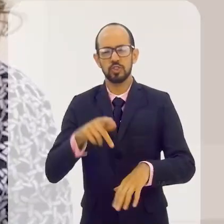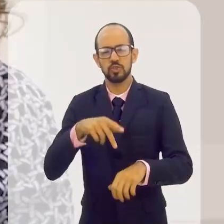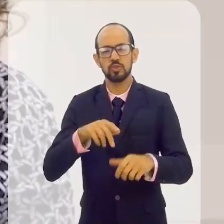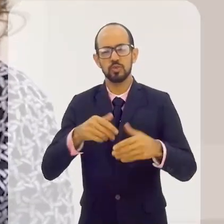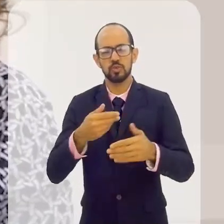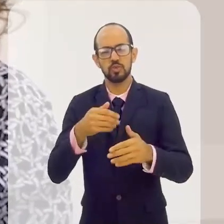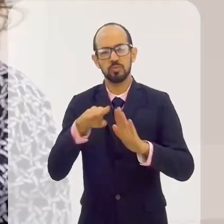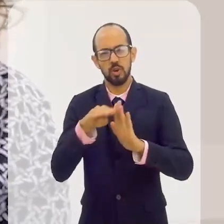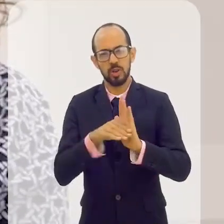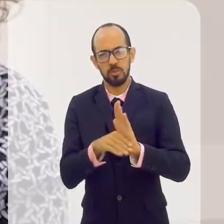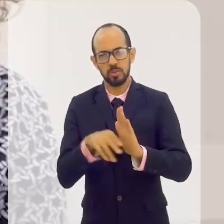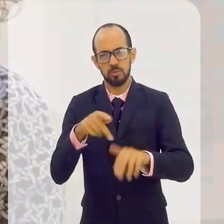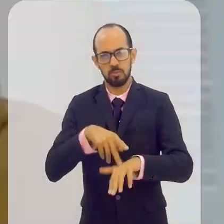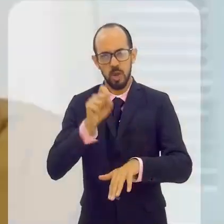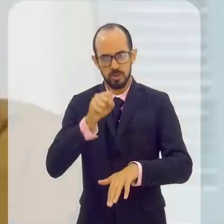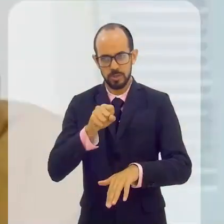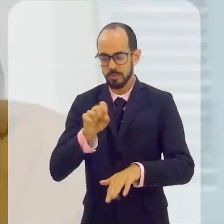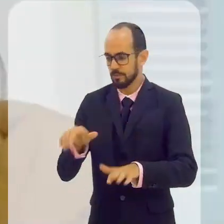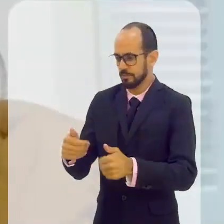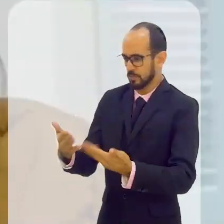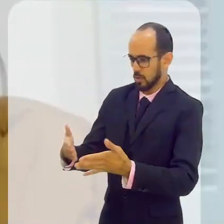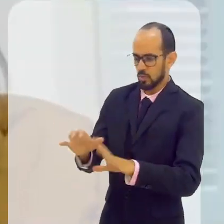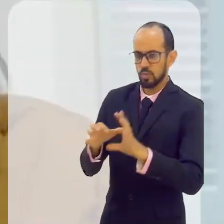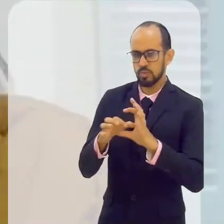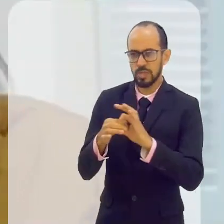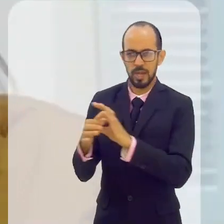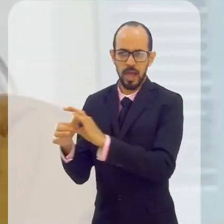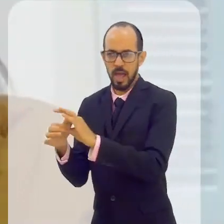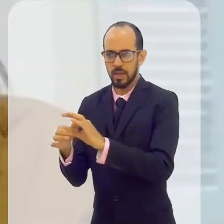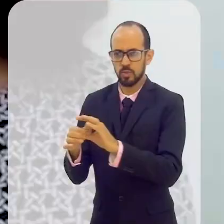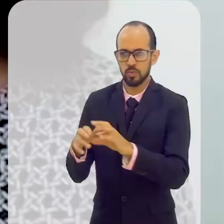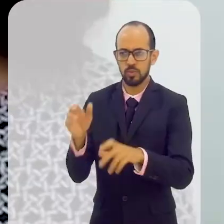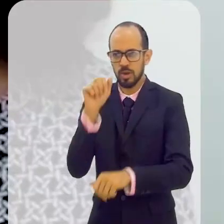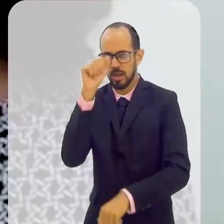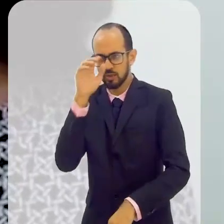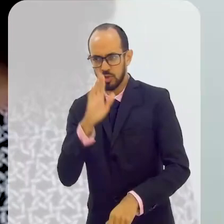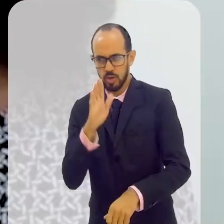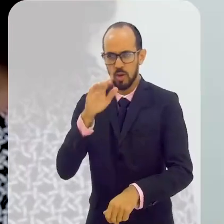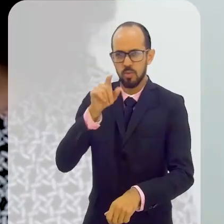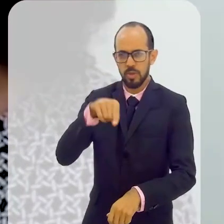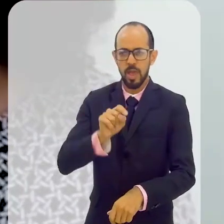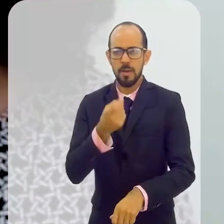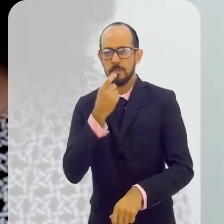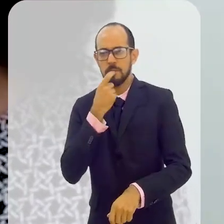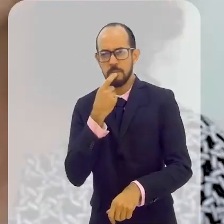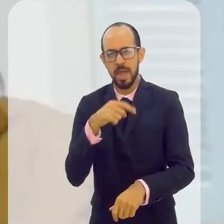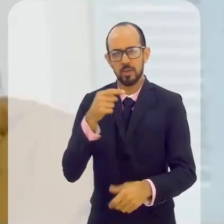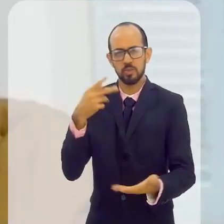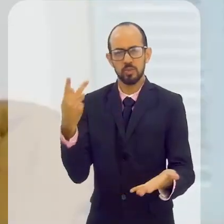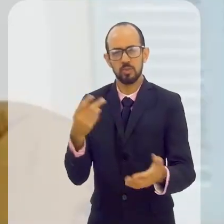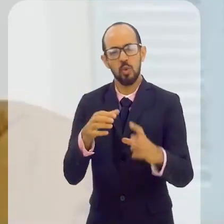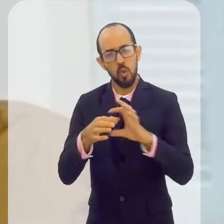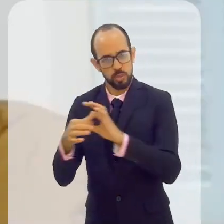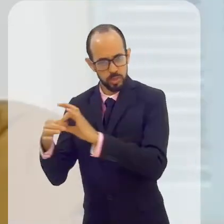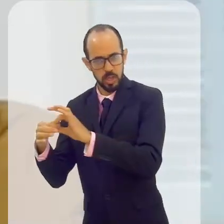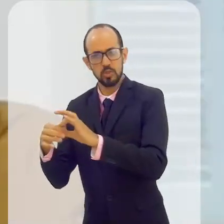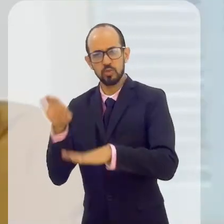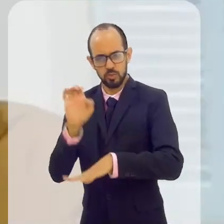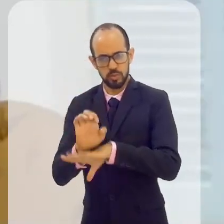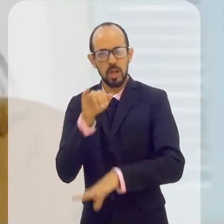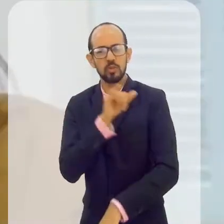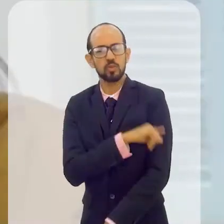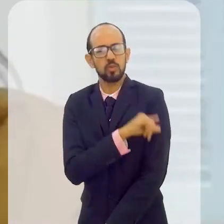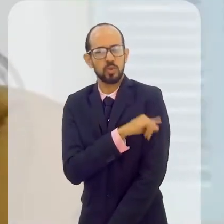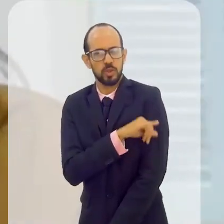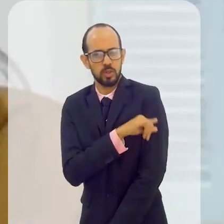extensão desenvolvidos pela instituição. Tem um cenário, né, nacional que, assim, é muito próximo à realidade do estado do Rio de